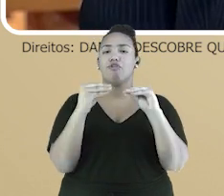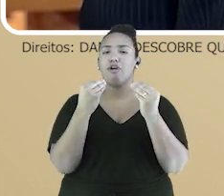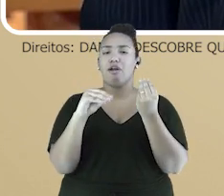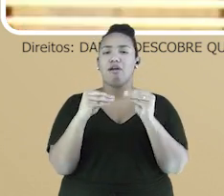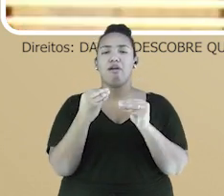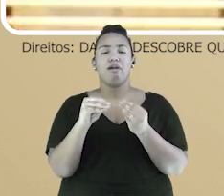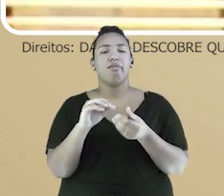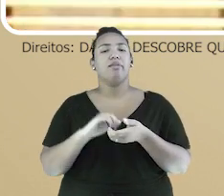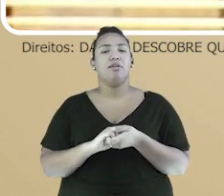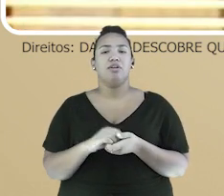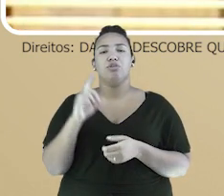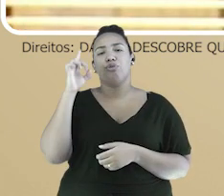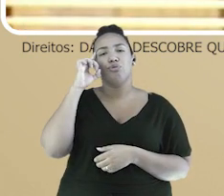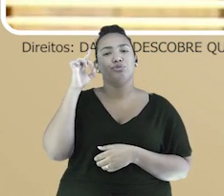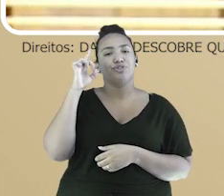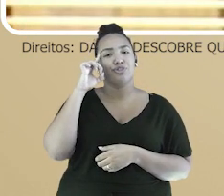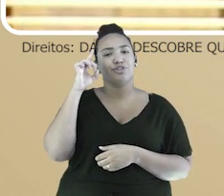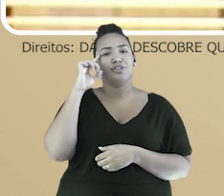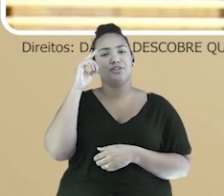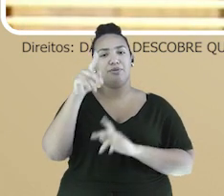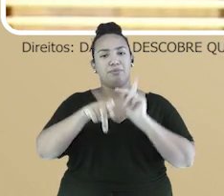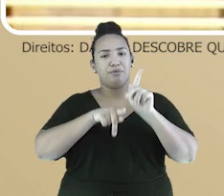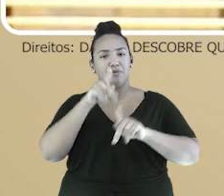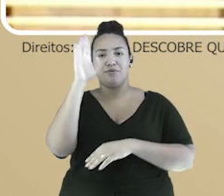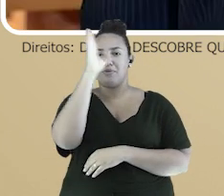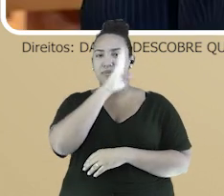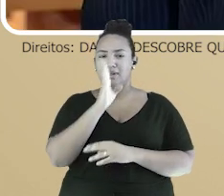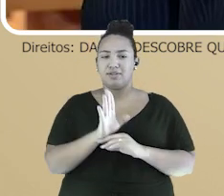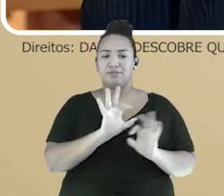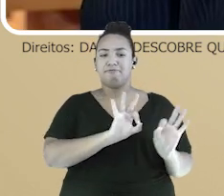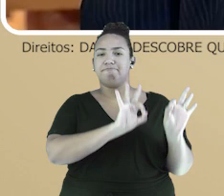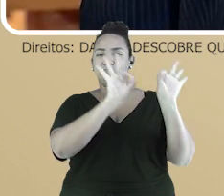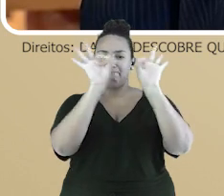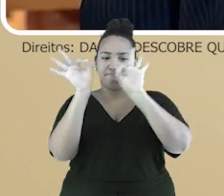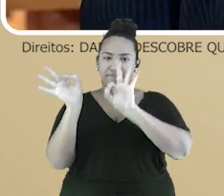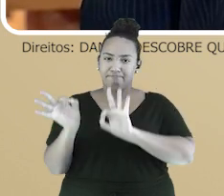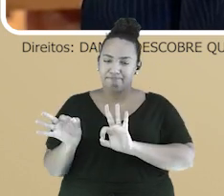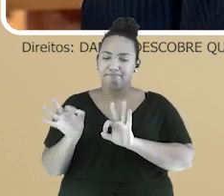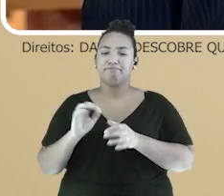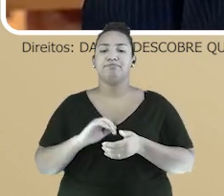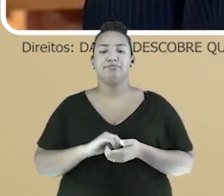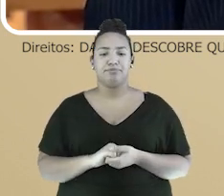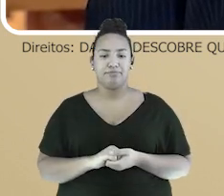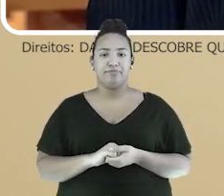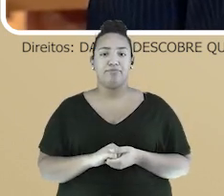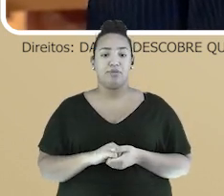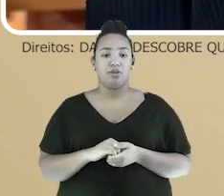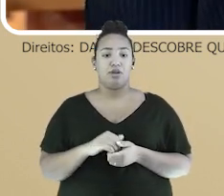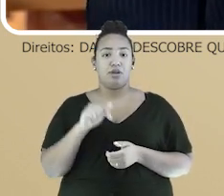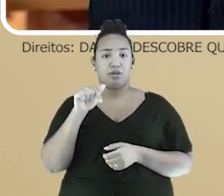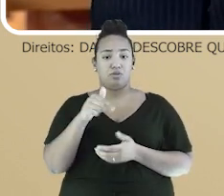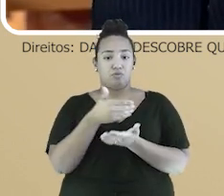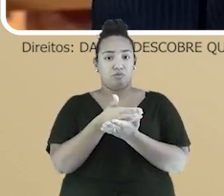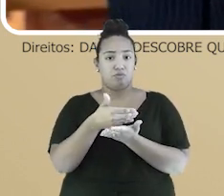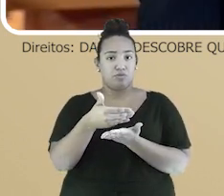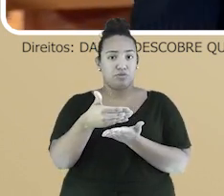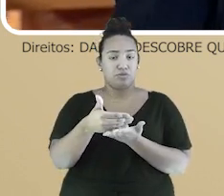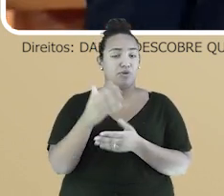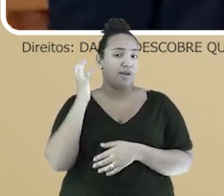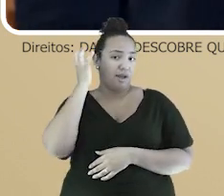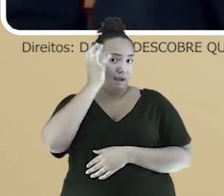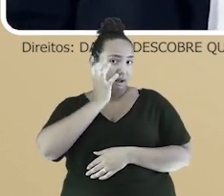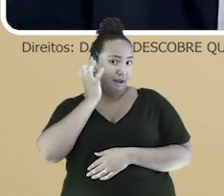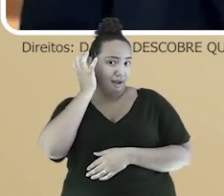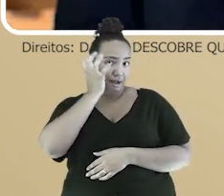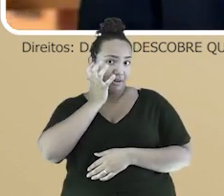milhares de brasileiros e brasileiras. Surgiu na Itália como um gênero literário, mudou-se para Cuba, para o rádio, onde